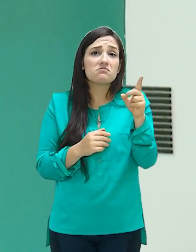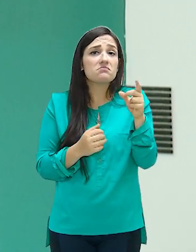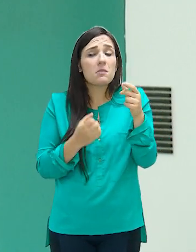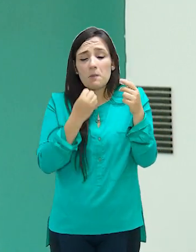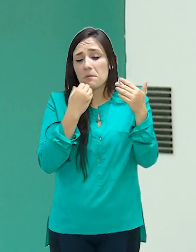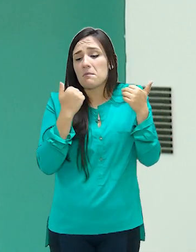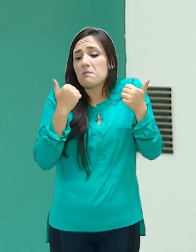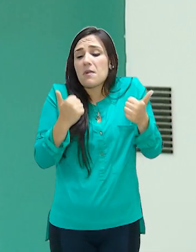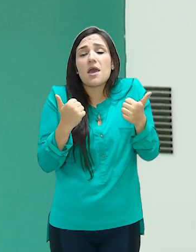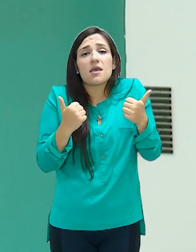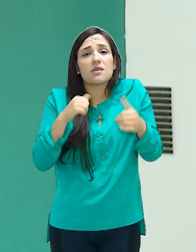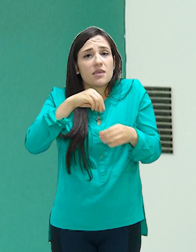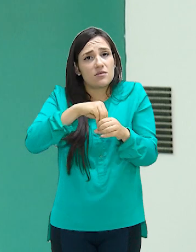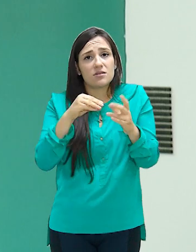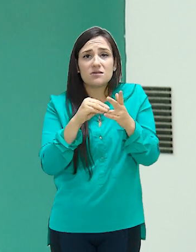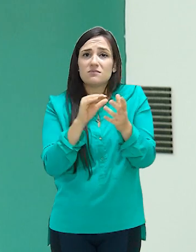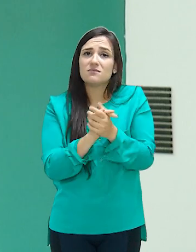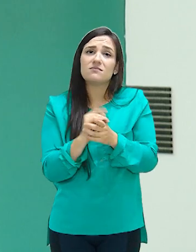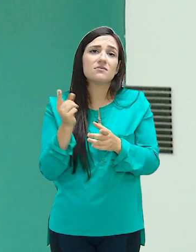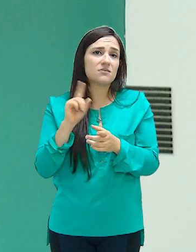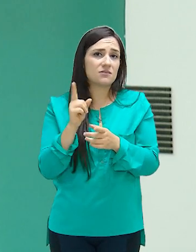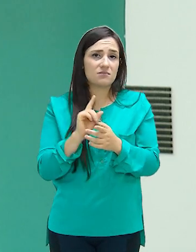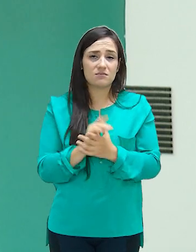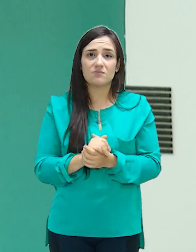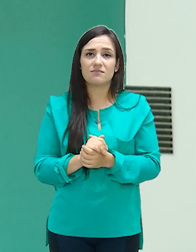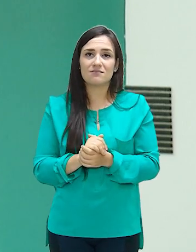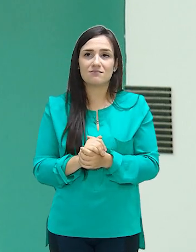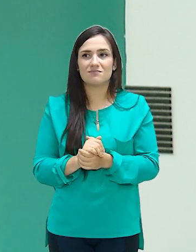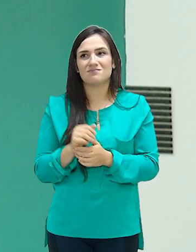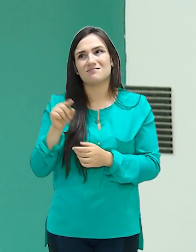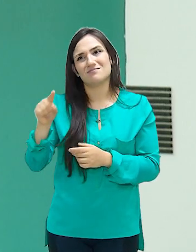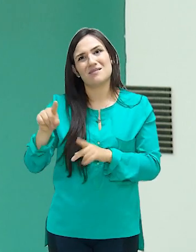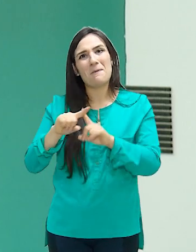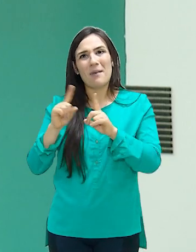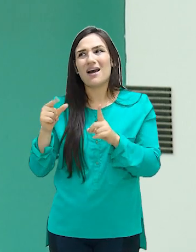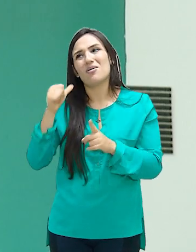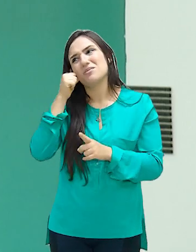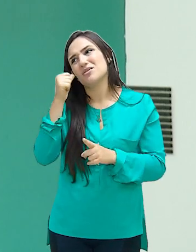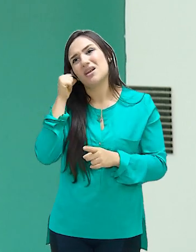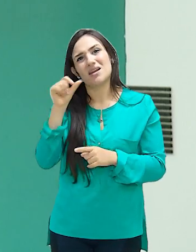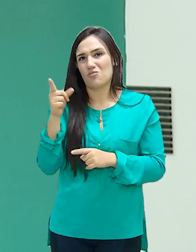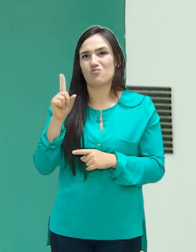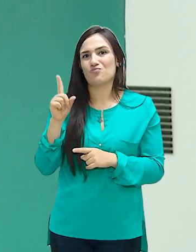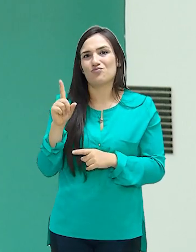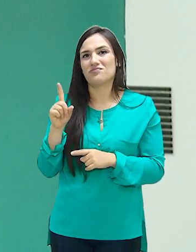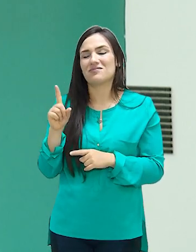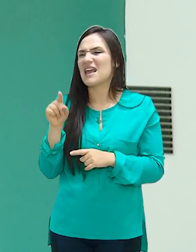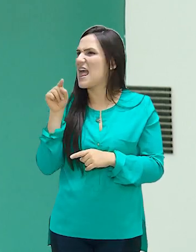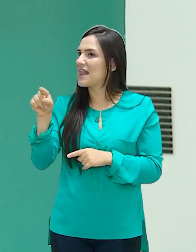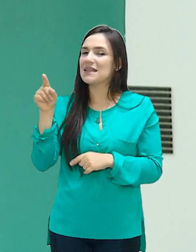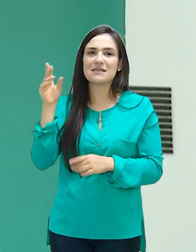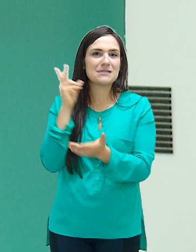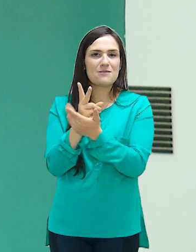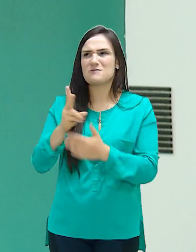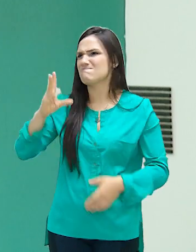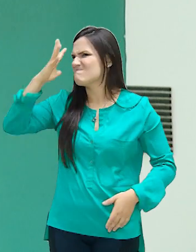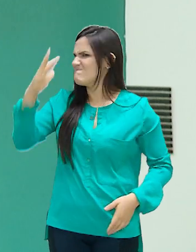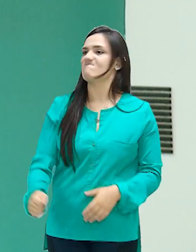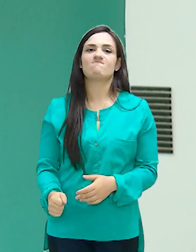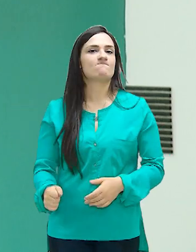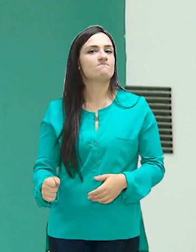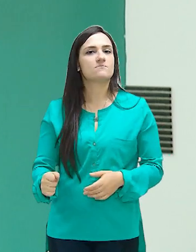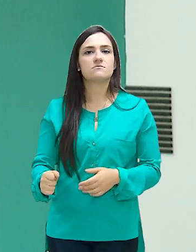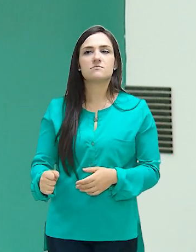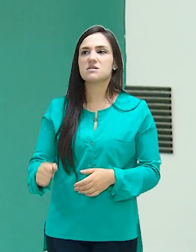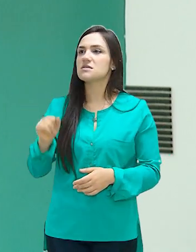confortável naquele casamento, naquela relação. A mulher, ela toma uma